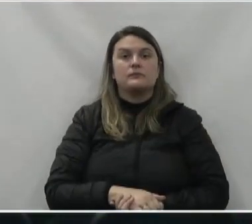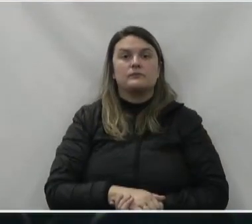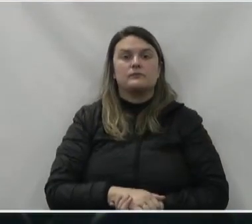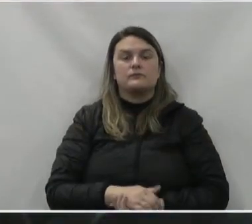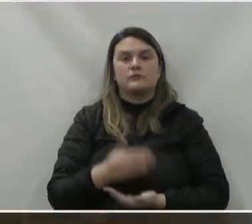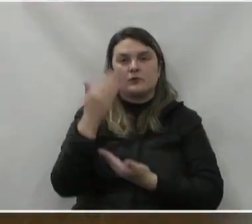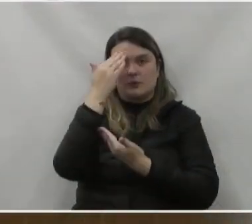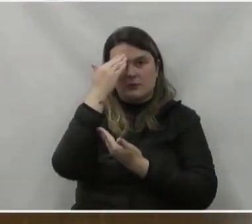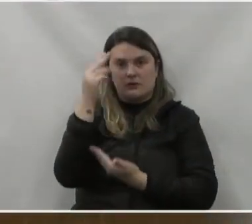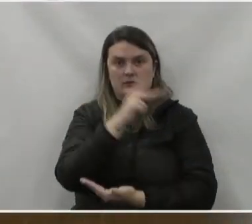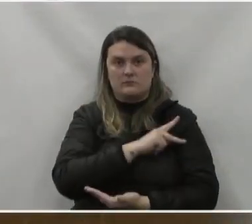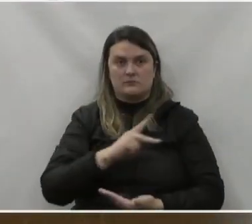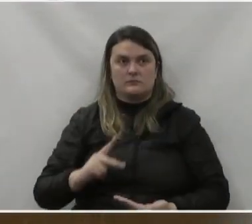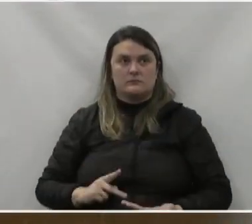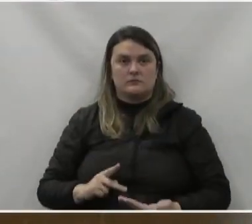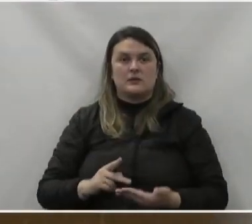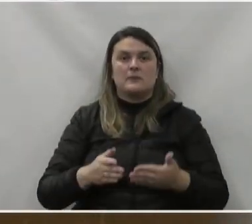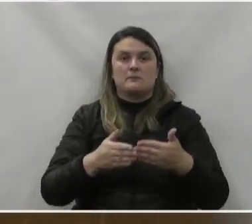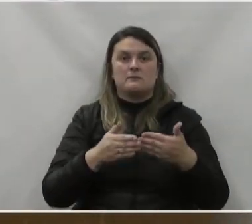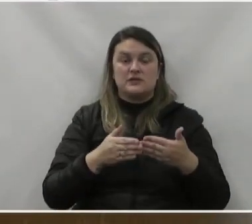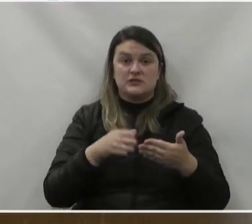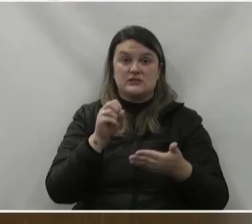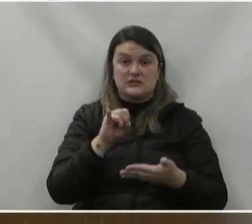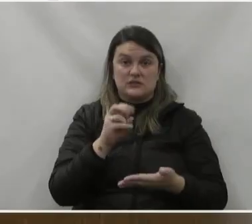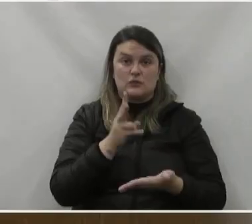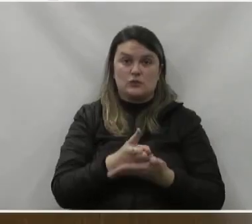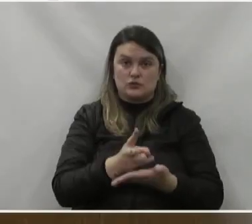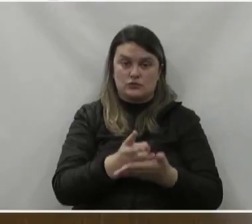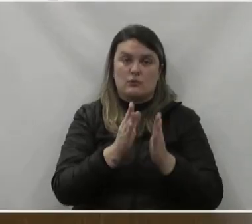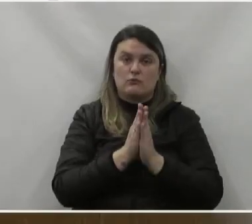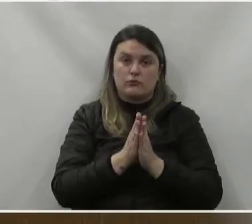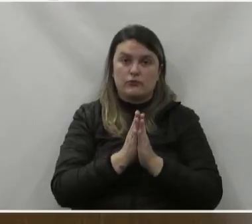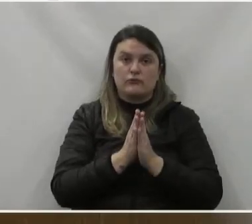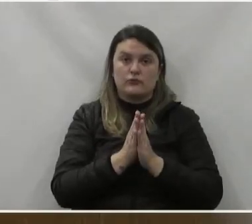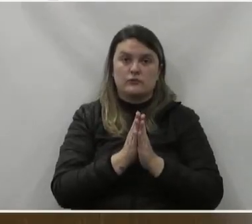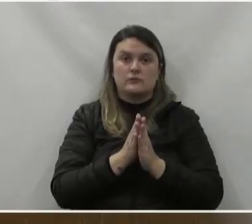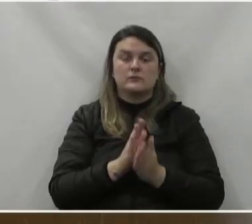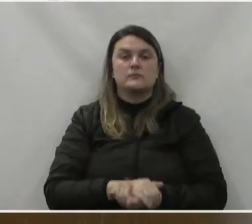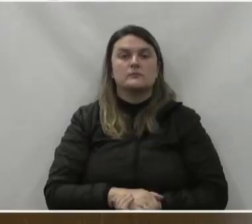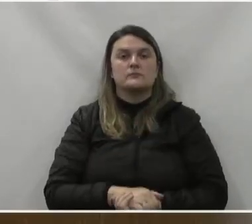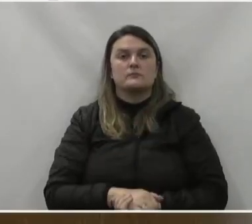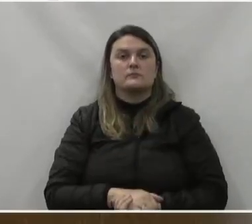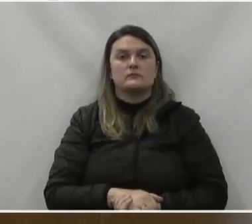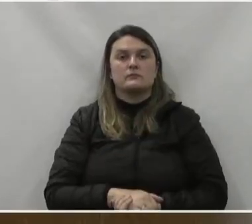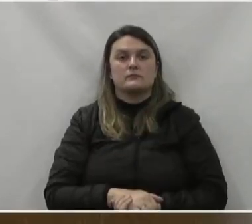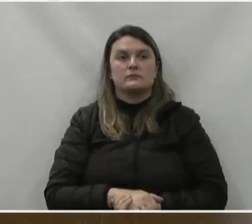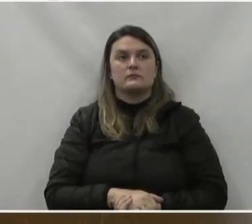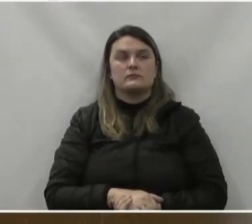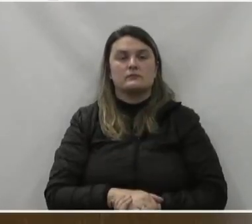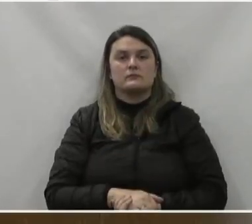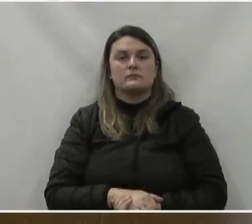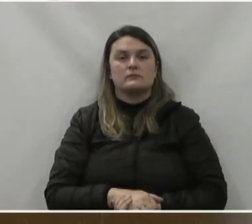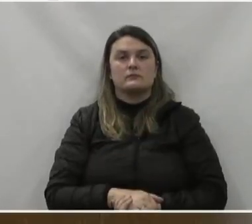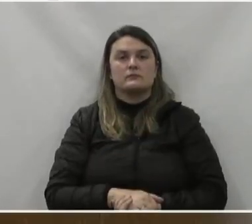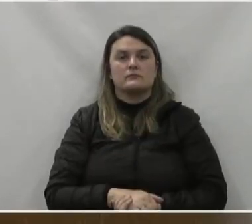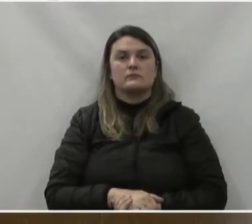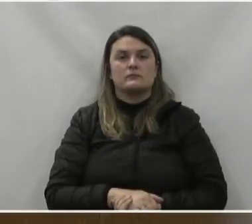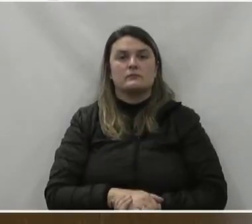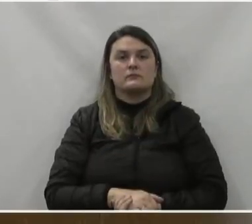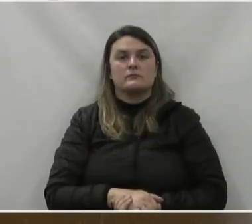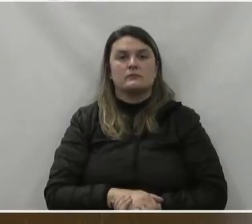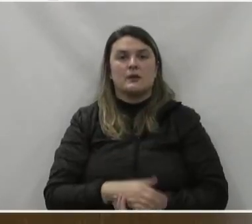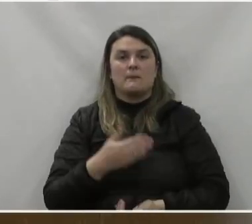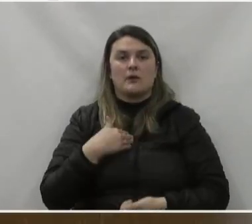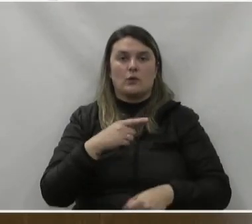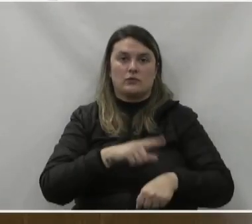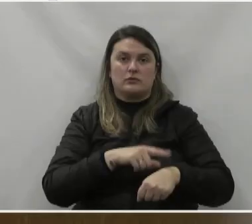Obrigado, presidente. Eu peço realmente, se continuar, por favor, né, que seja cumprido o regimento. Eu peço também que meu tempo seja